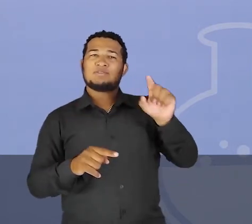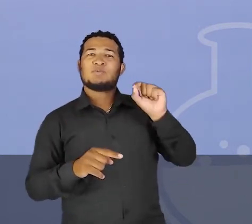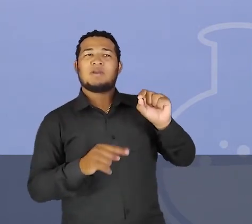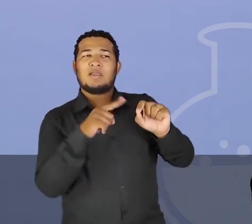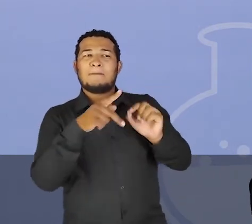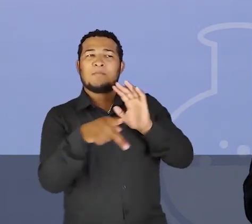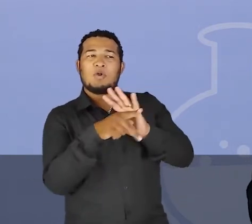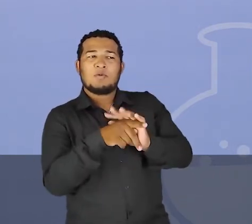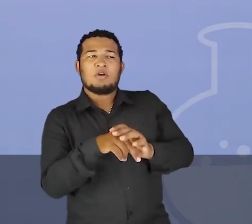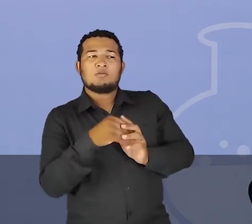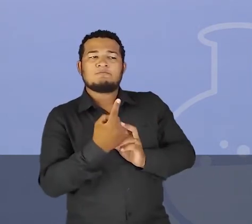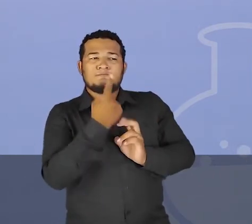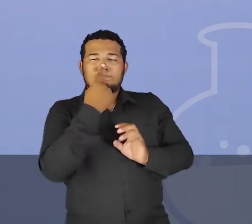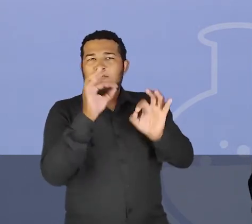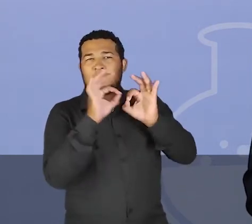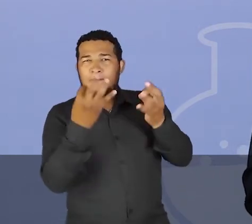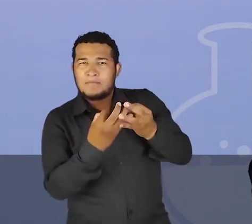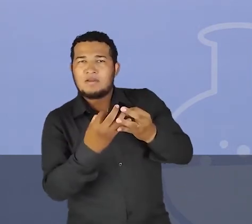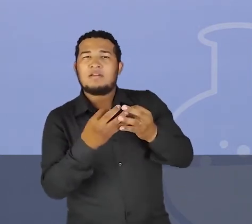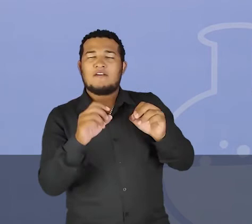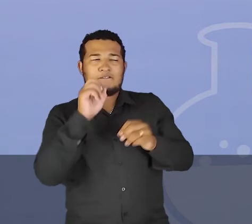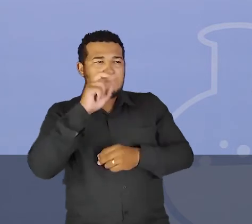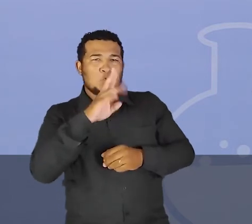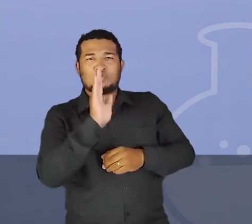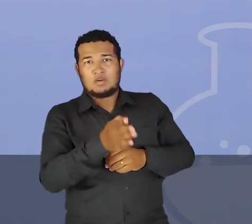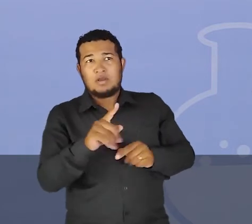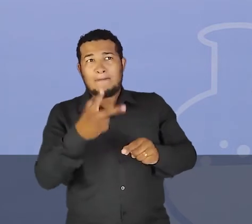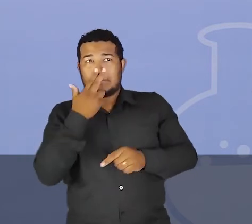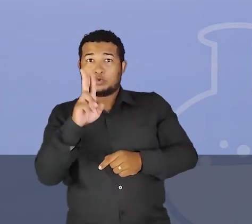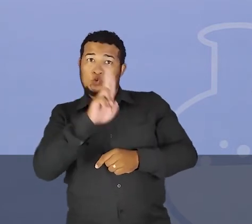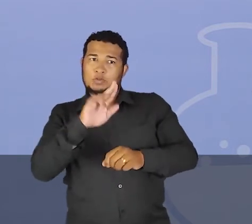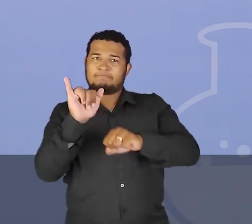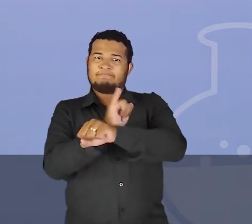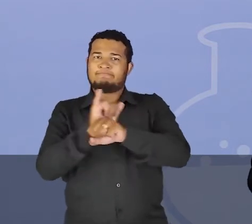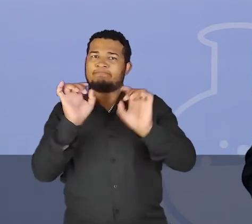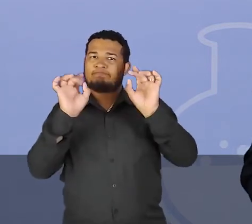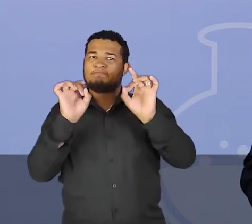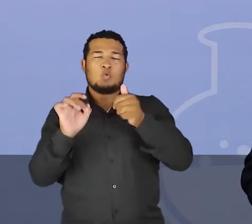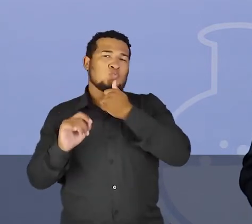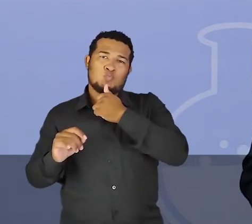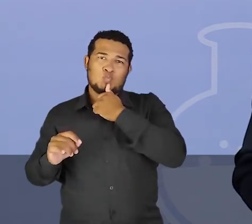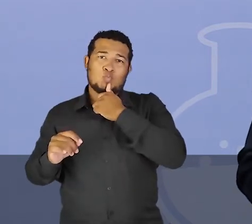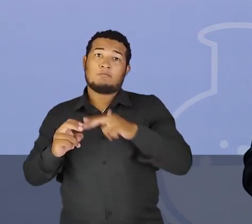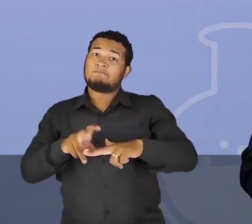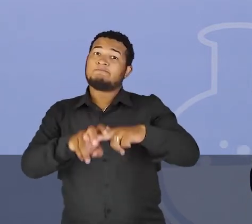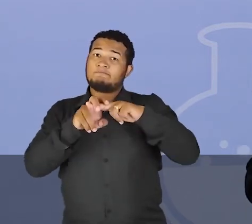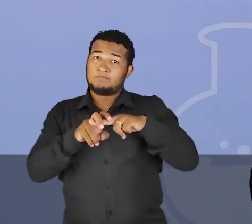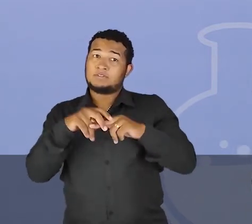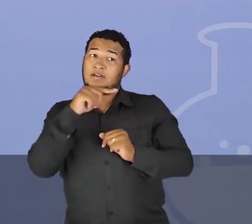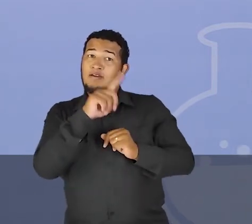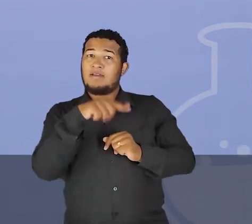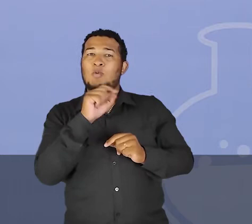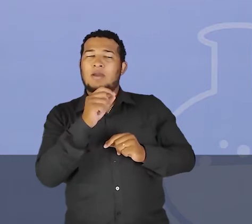agriculturas familiares que a gente viu de subsistência, que não tem esse uso de tecnologia e, por isso, se torna